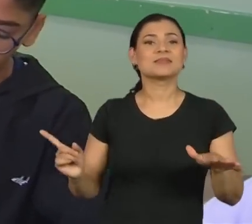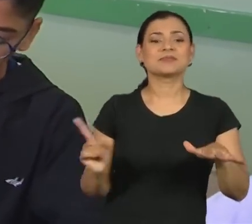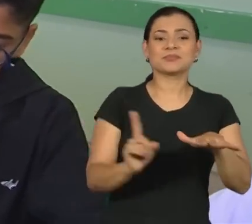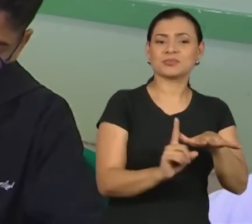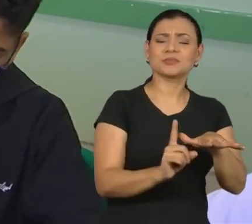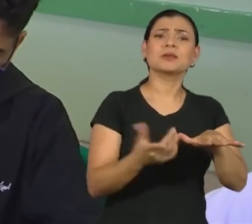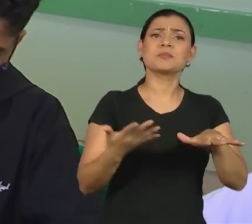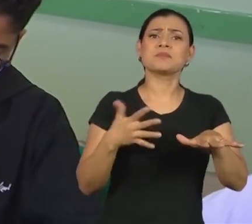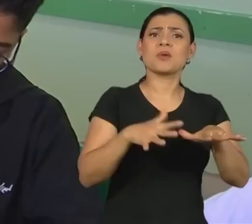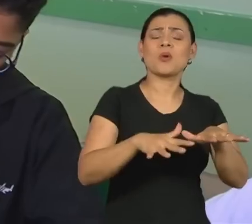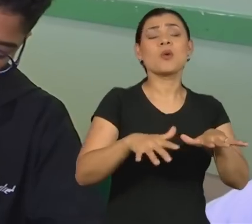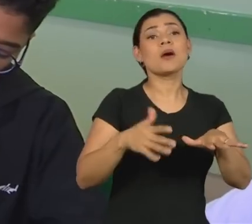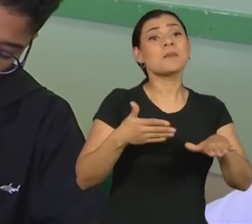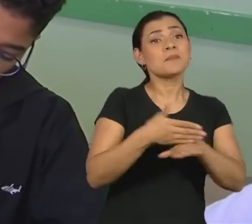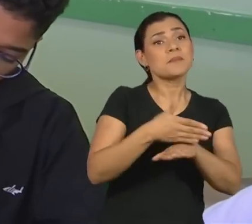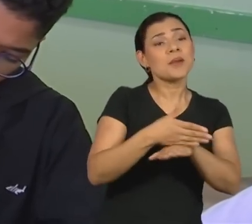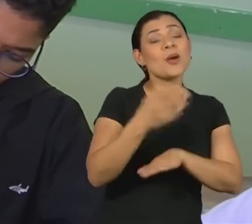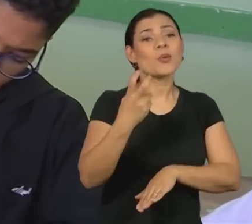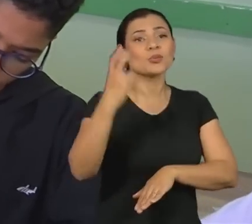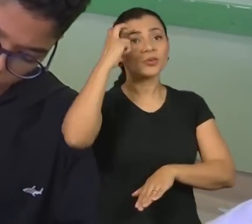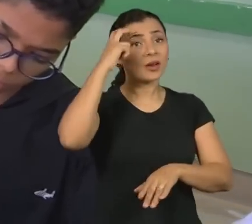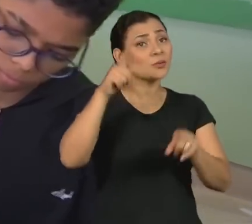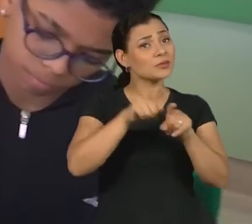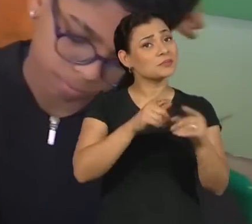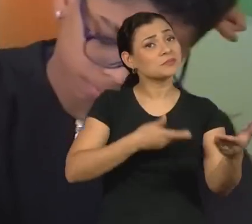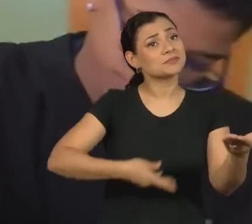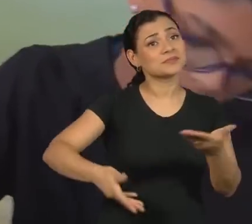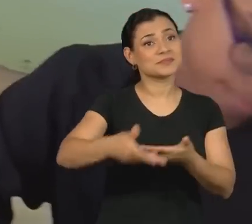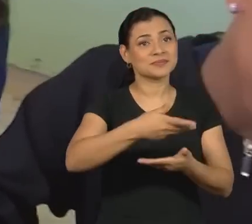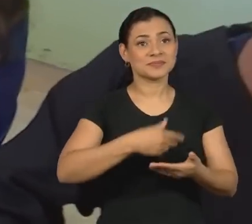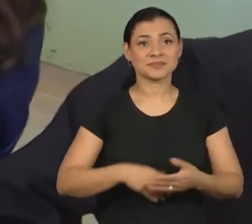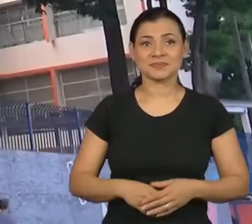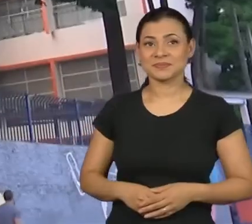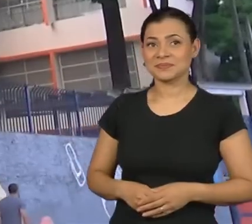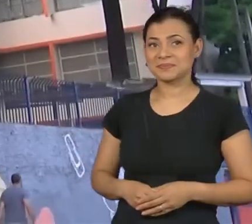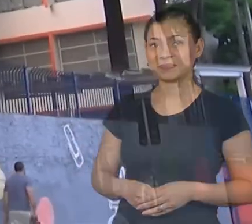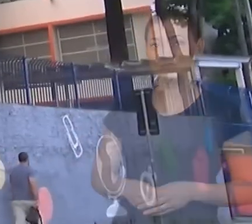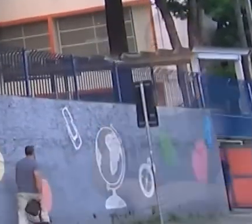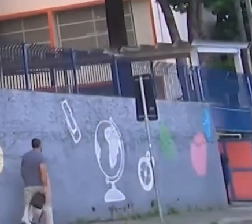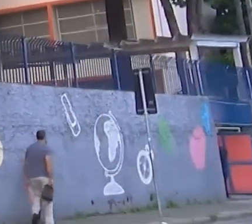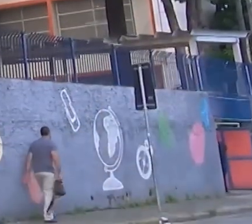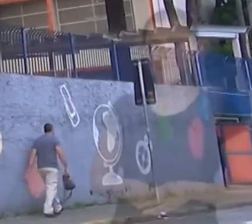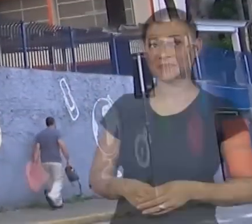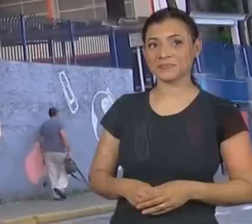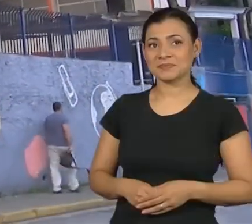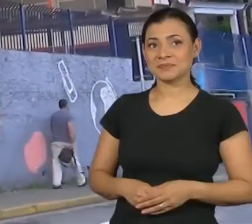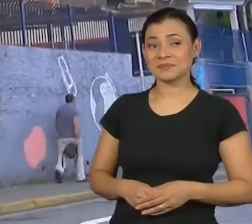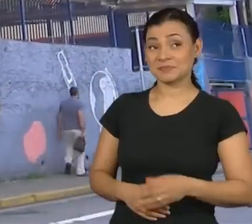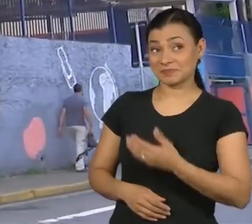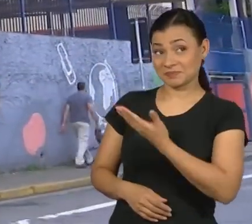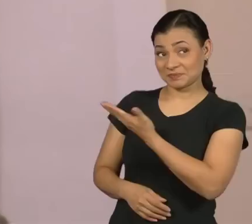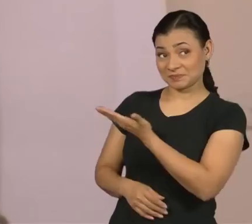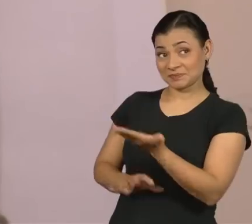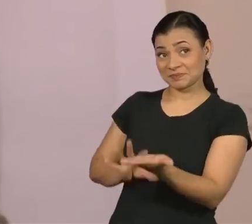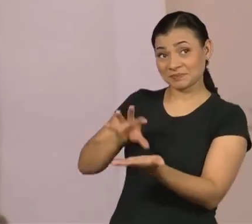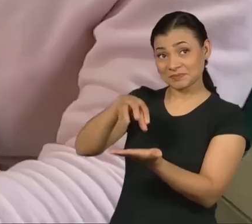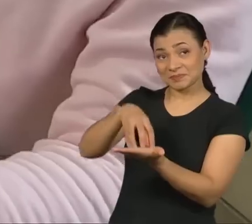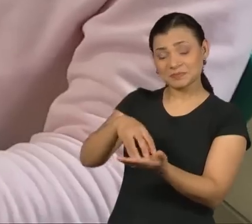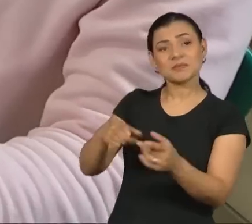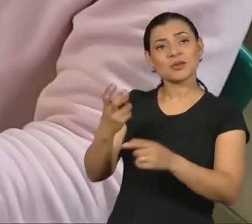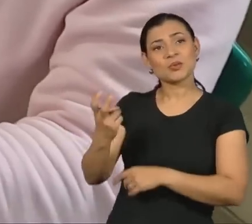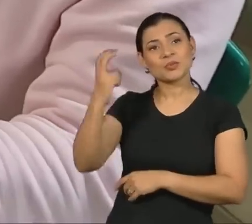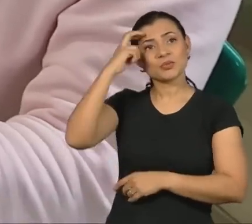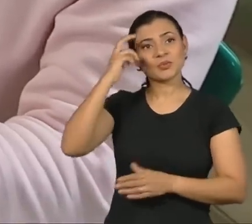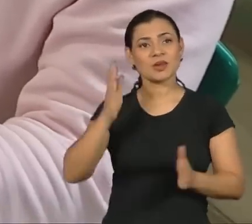espaços culturais e também a cultura. Na EMEP Martim Francisco Ribeiro de Andrada, cultura